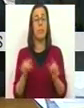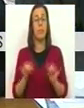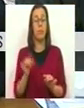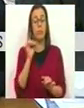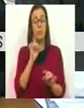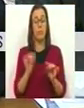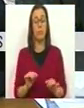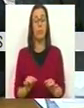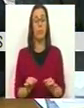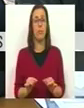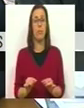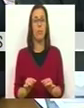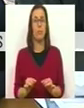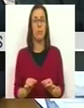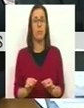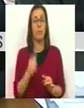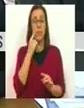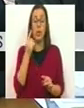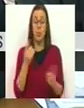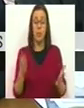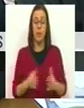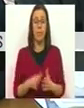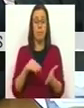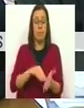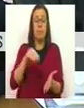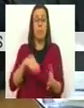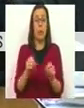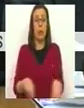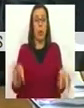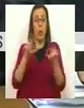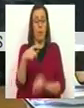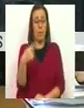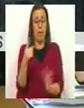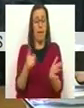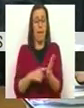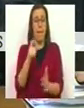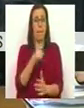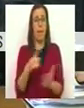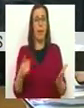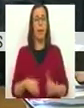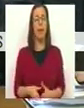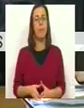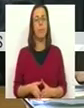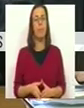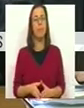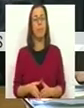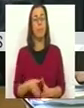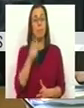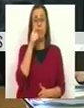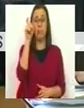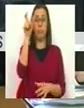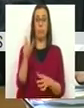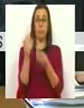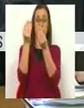hoje é um dia especial, toma posse o novo Presidente dos Estados Unidos da América, homem